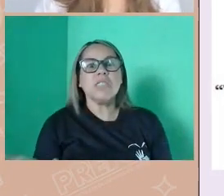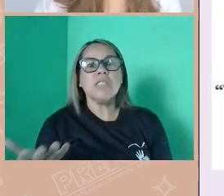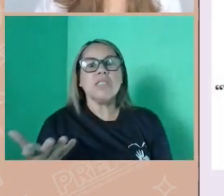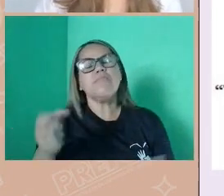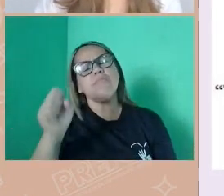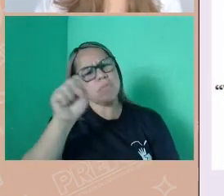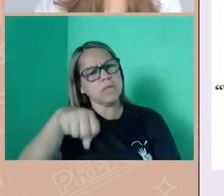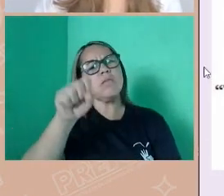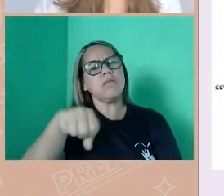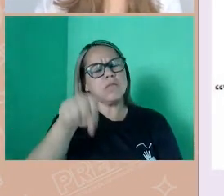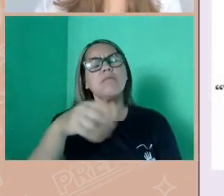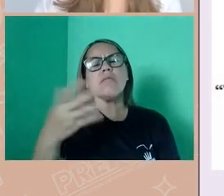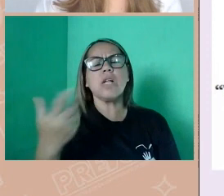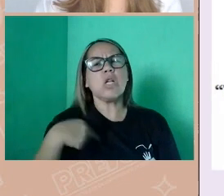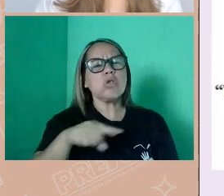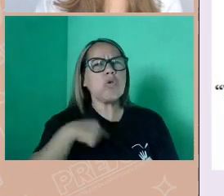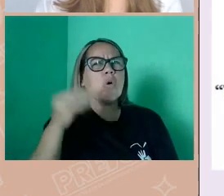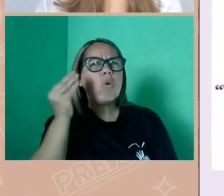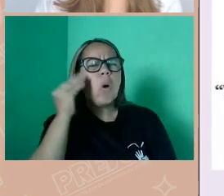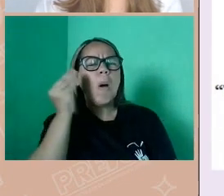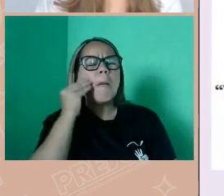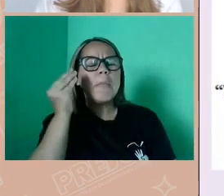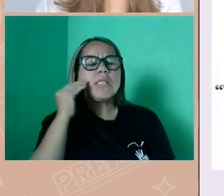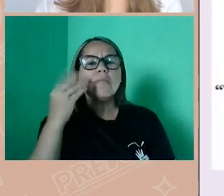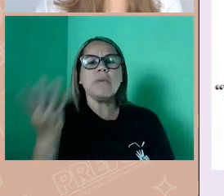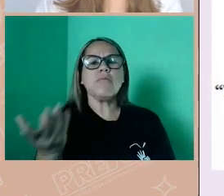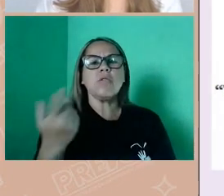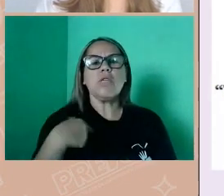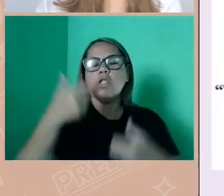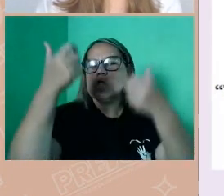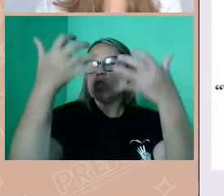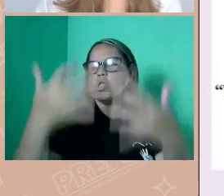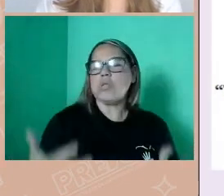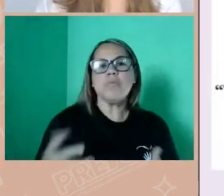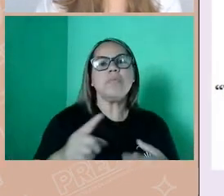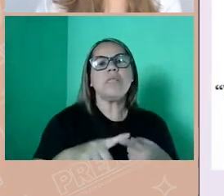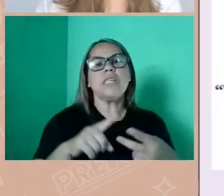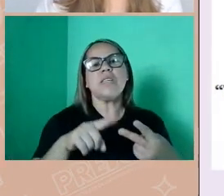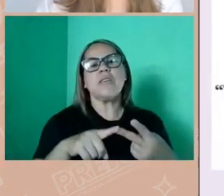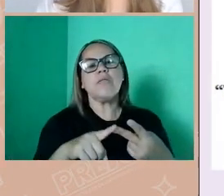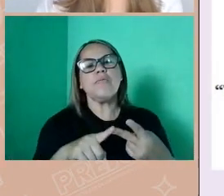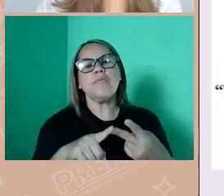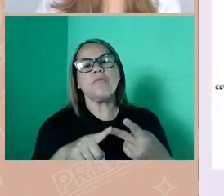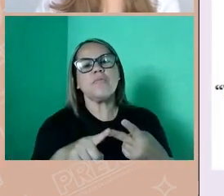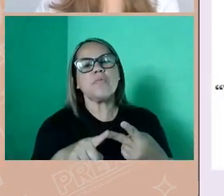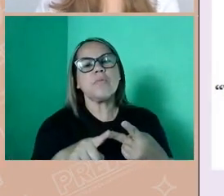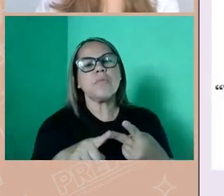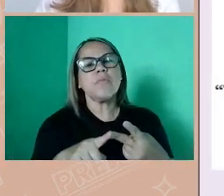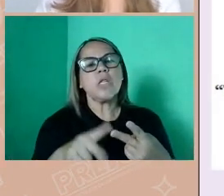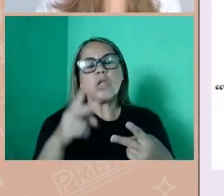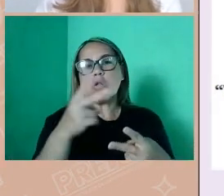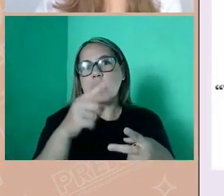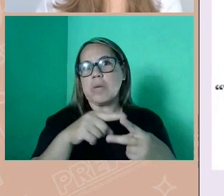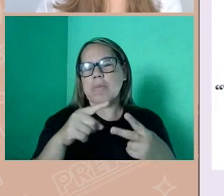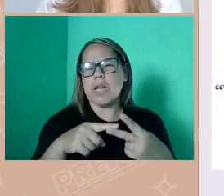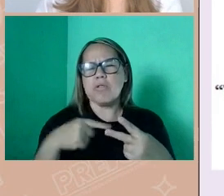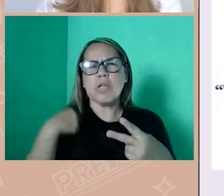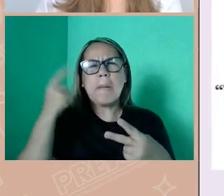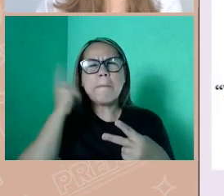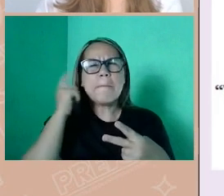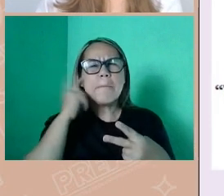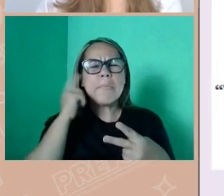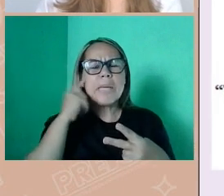né gente se a gente observar quando ele fala de icons ícones e click a gente já pensa em tecnologia e a